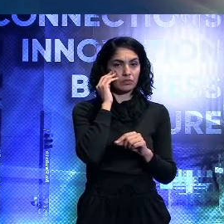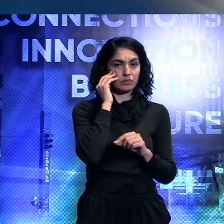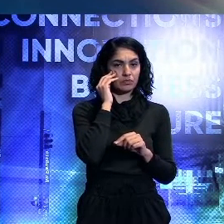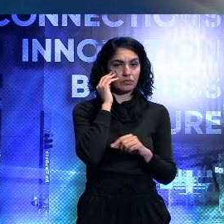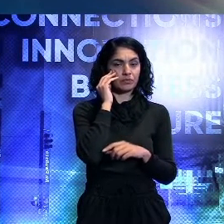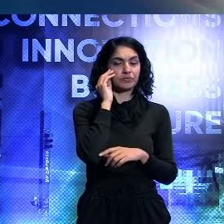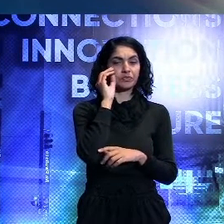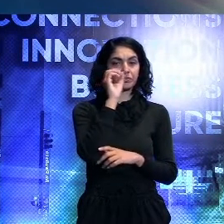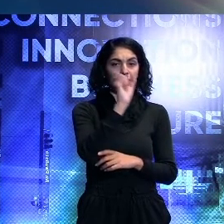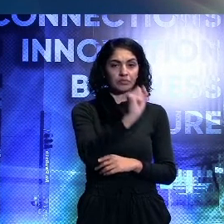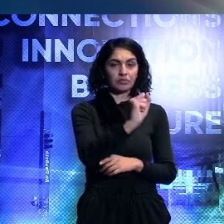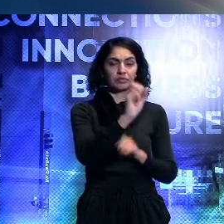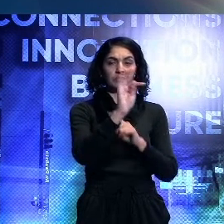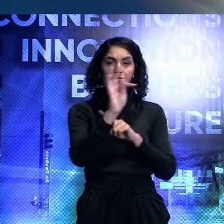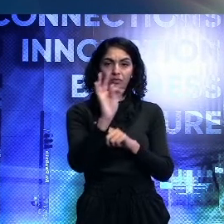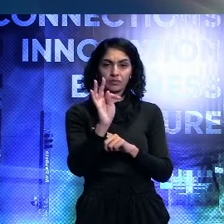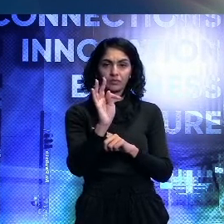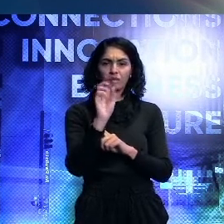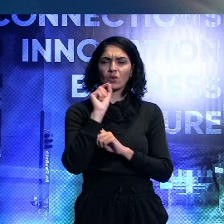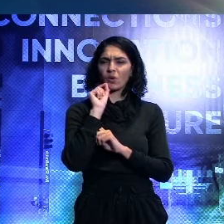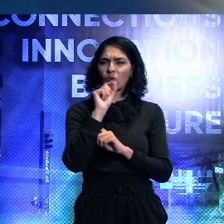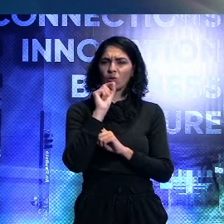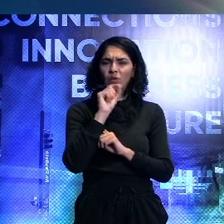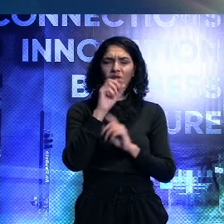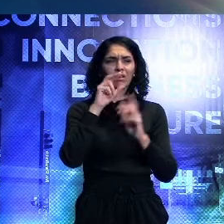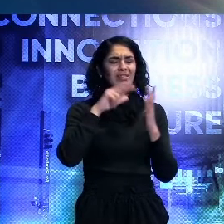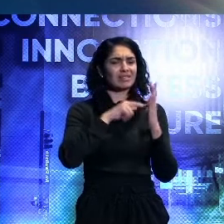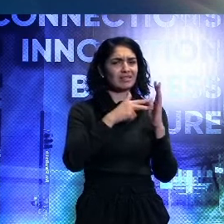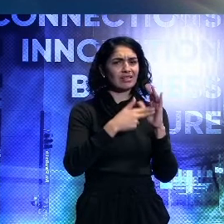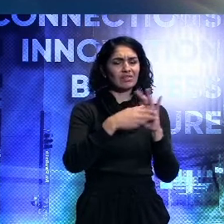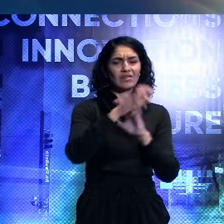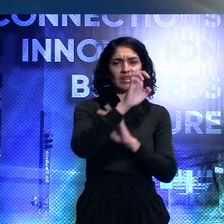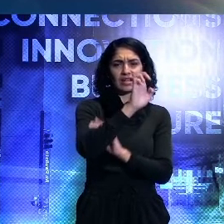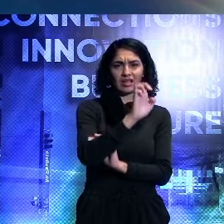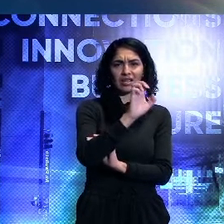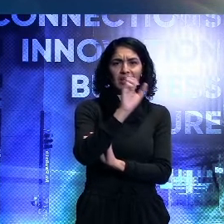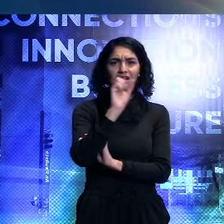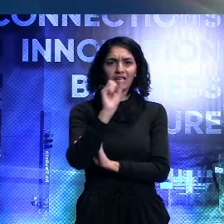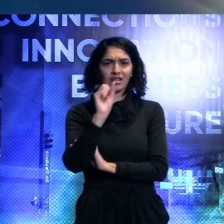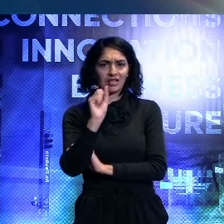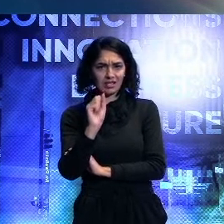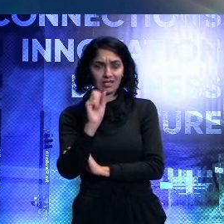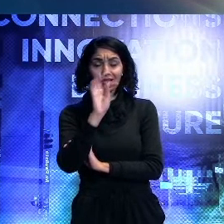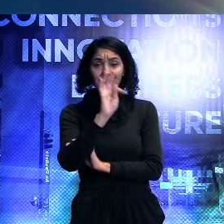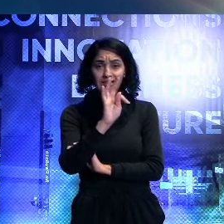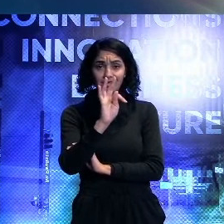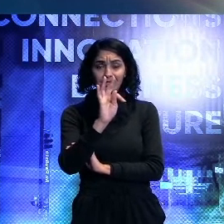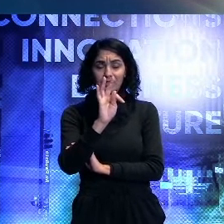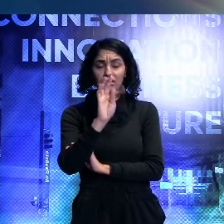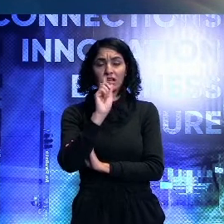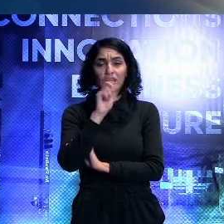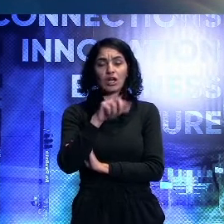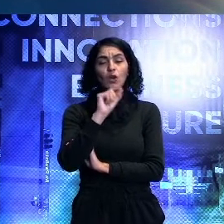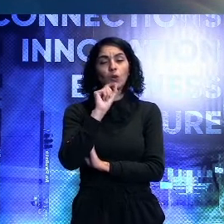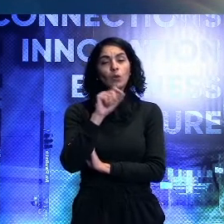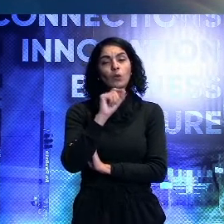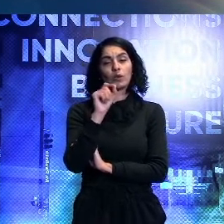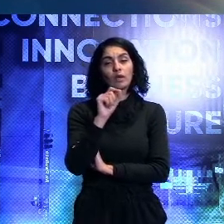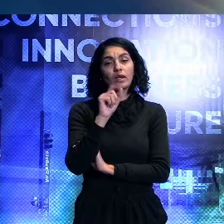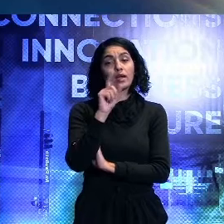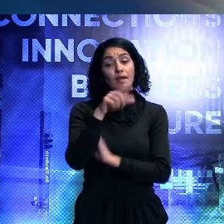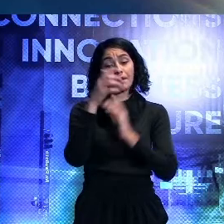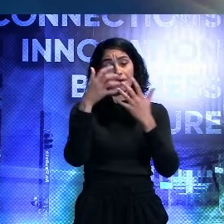state, beleza? O que é esse tal de steady state? Nada mais é do que o